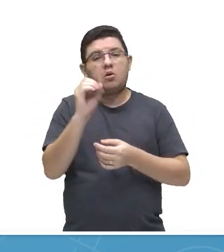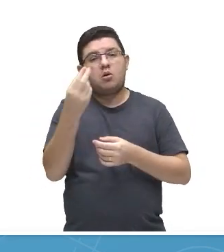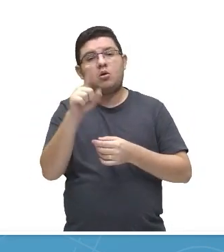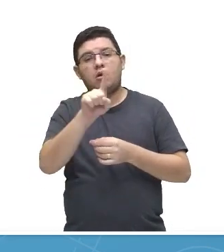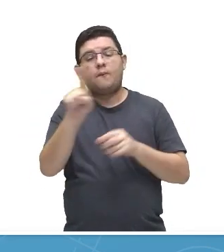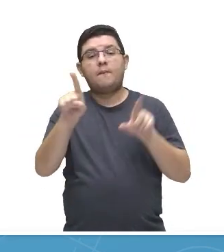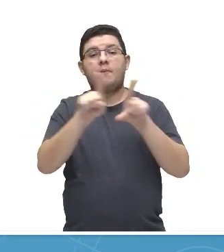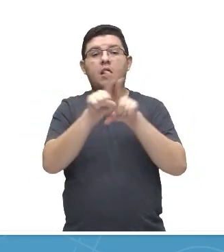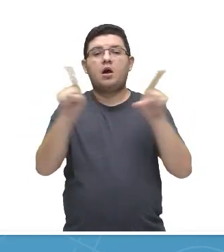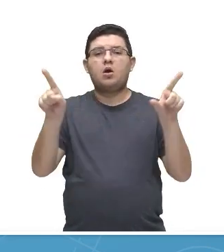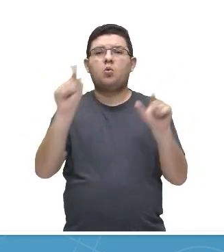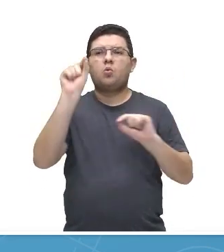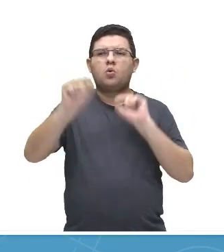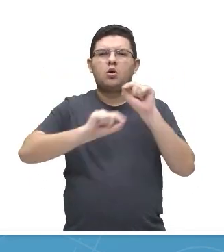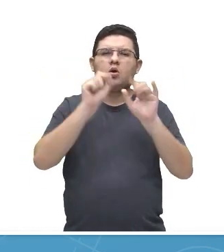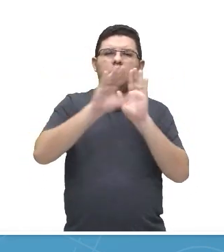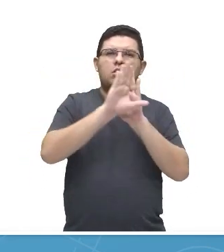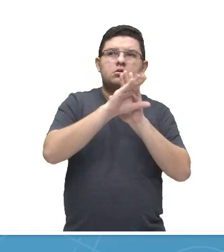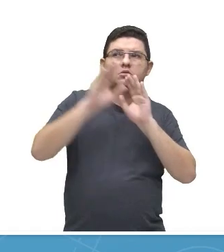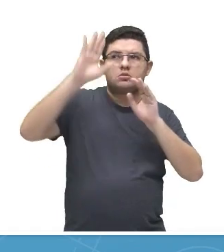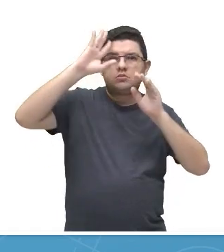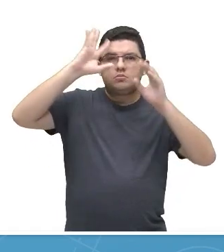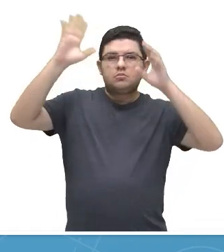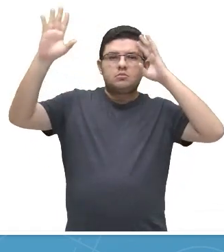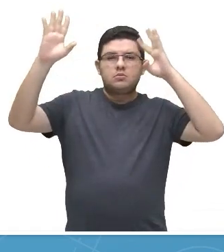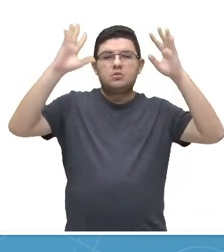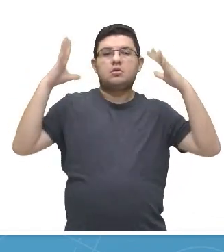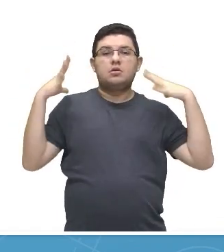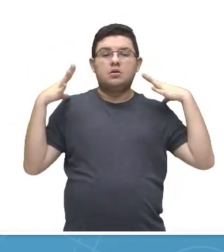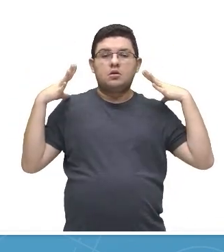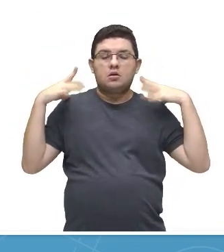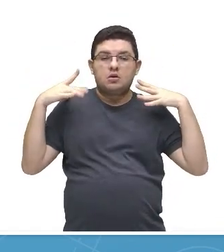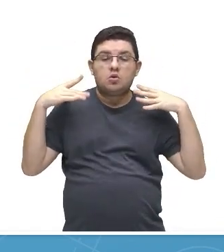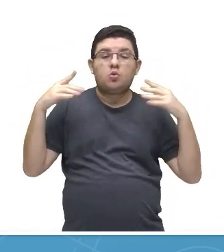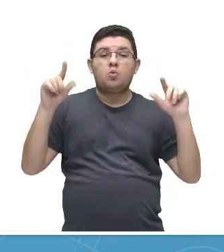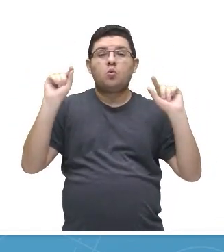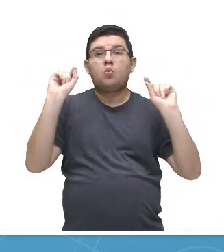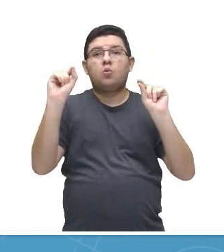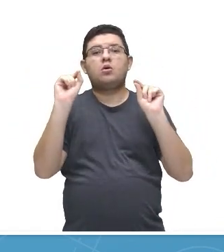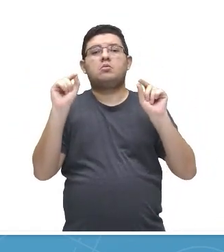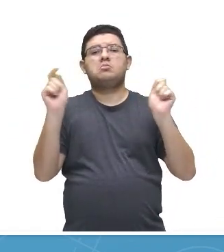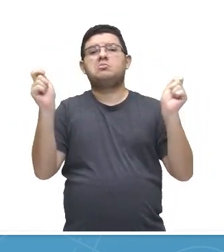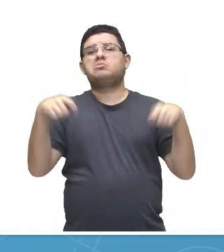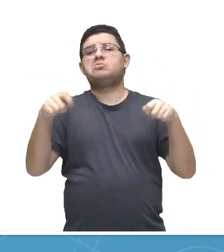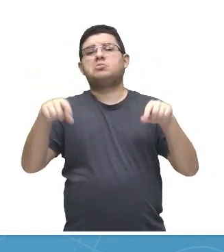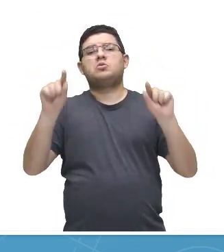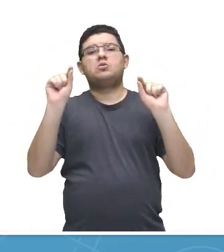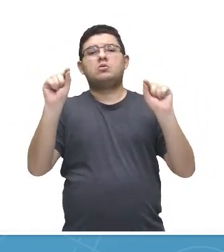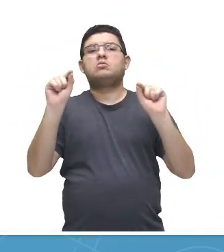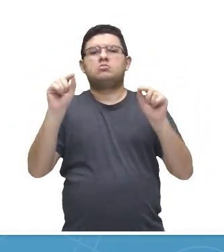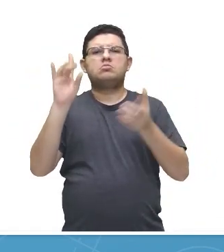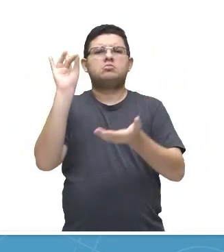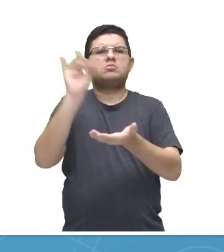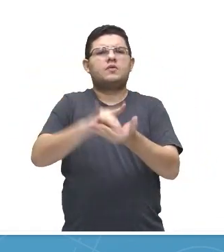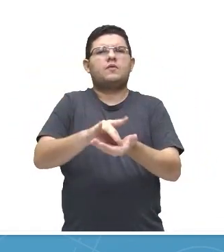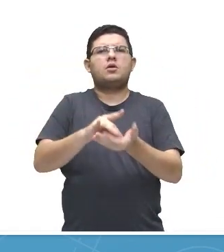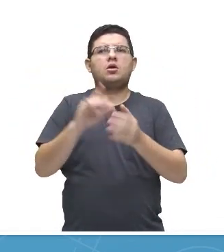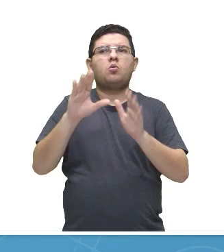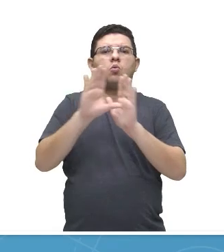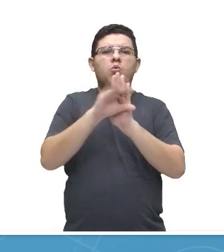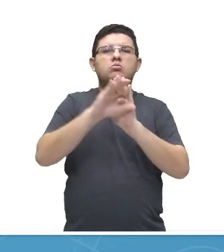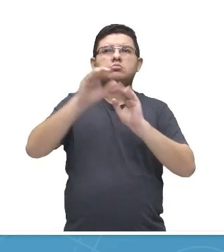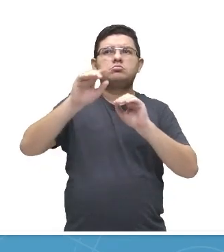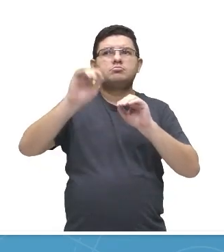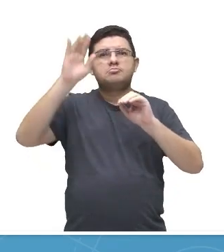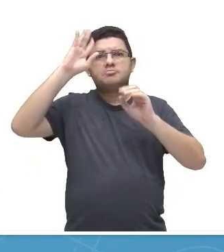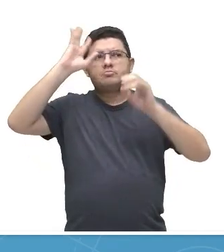pensamento, né, uma ideia, aqui, para quem não acredita, ele é real, ele existe, independente de você